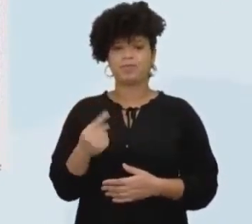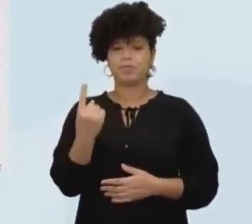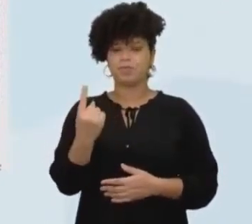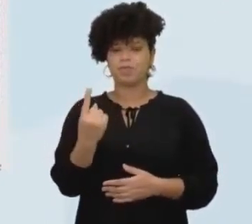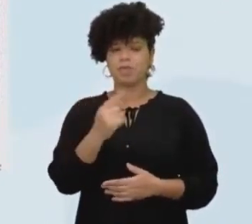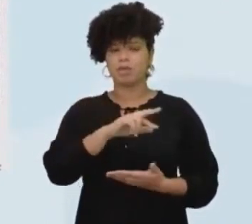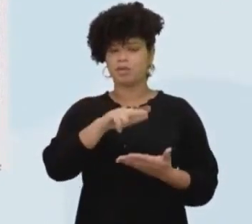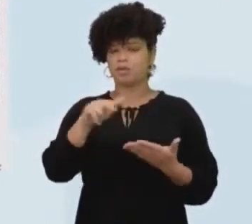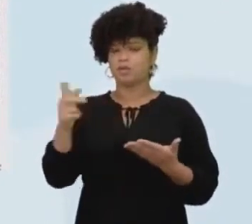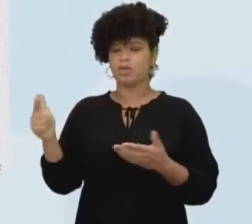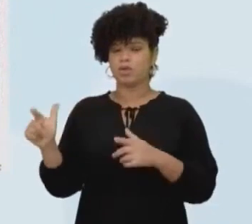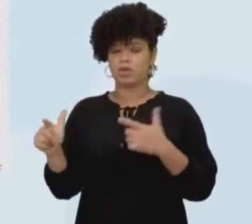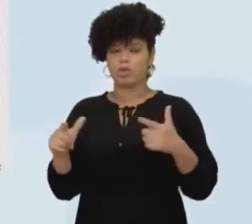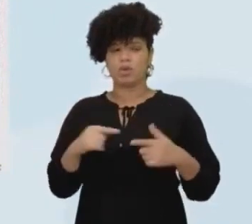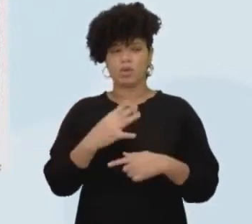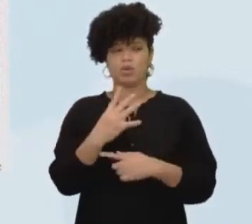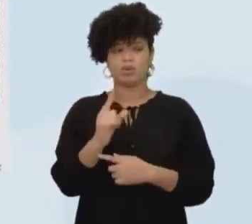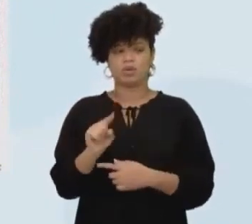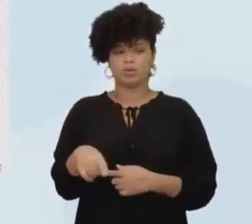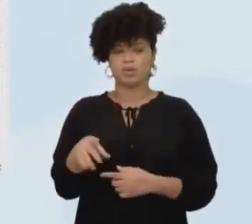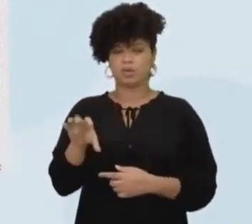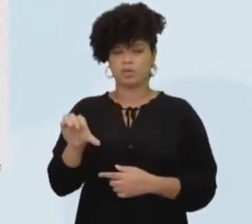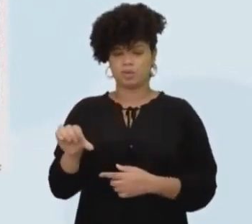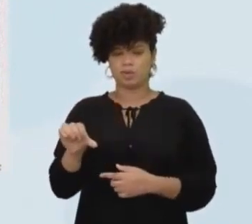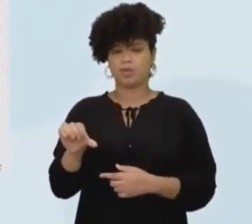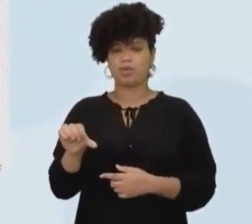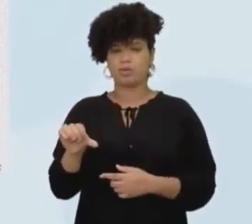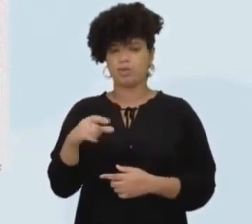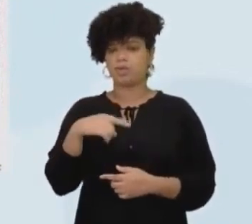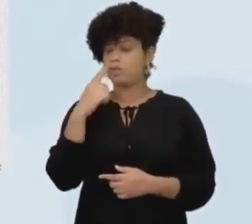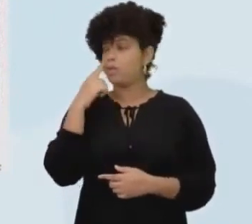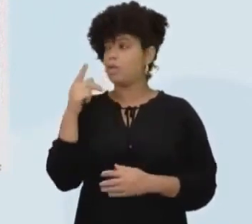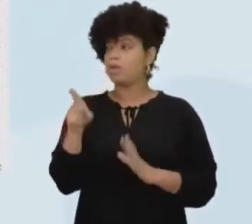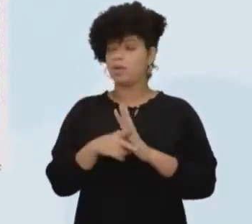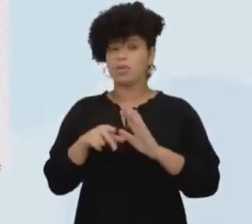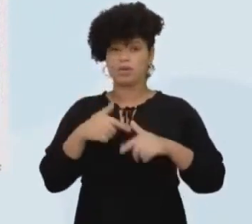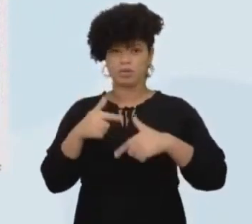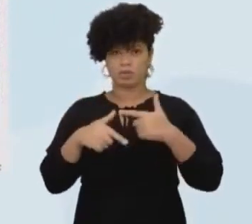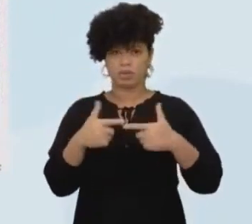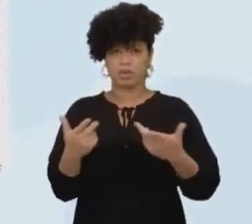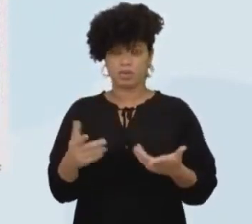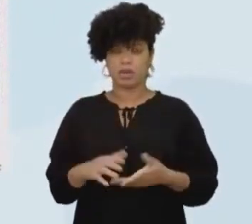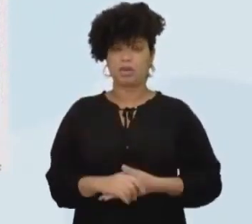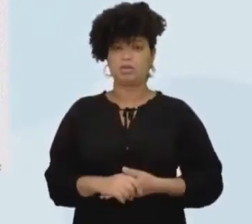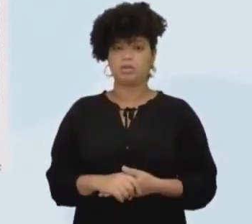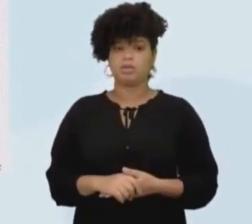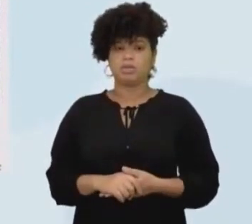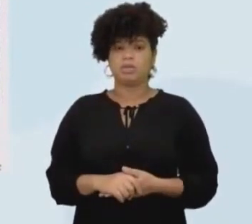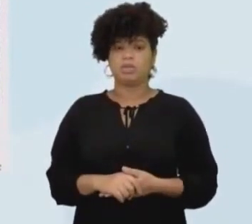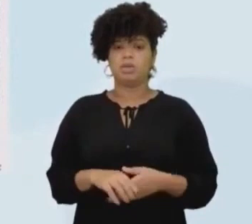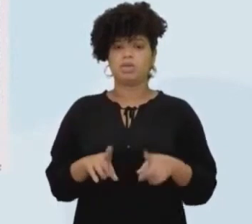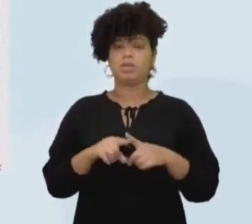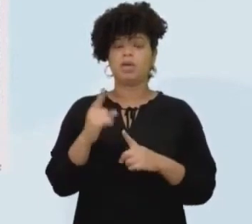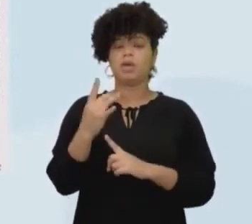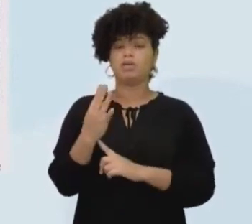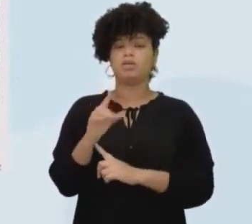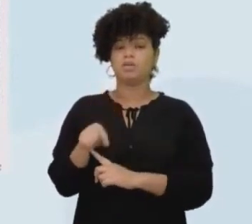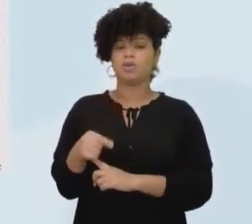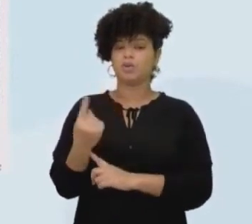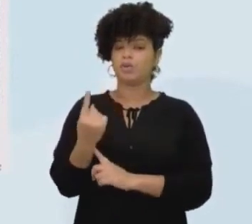outras fontes né 41,9% de rendimentos de trabalhos né E aí vem aqui ó